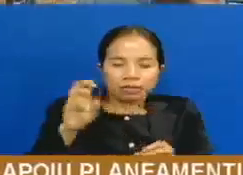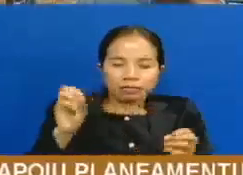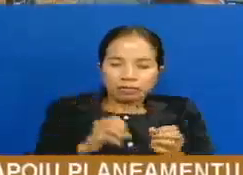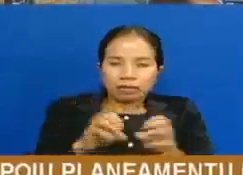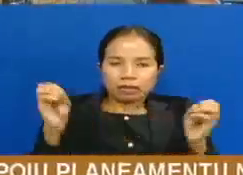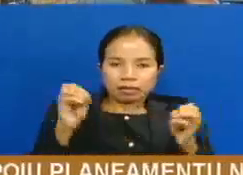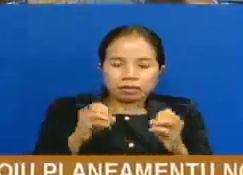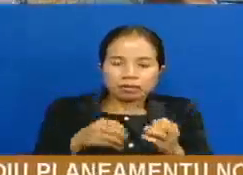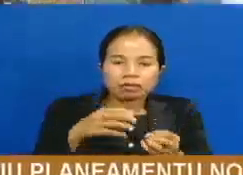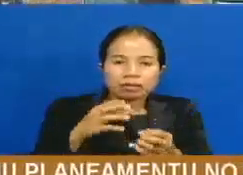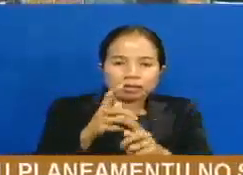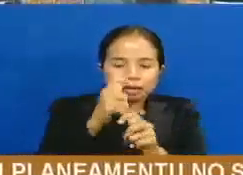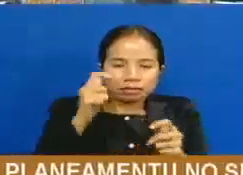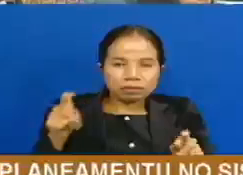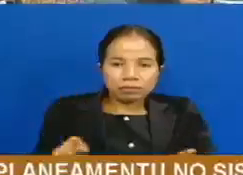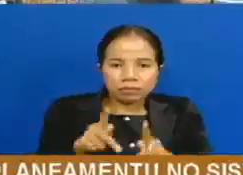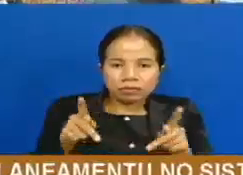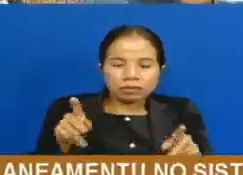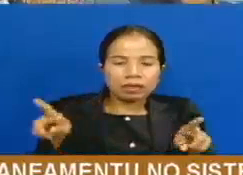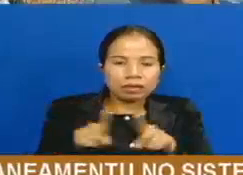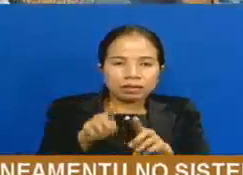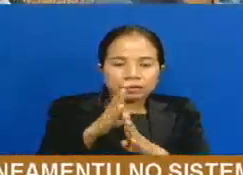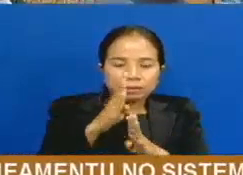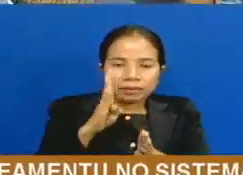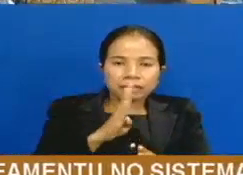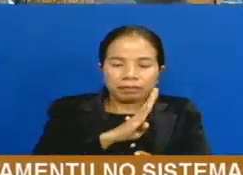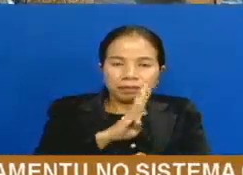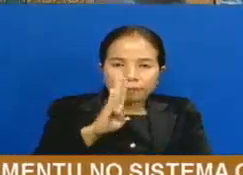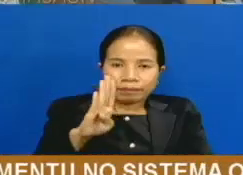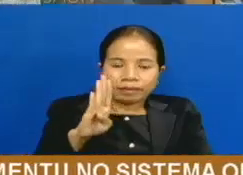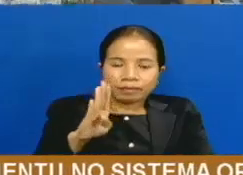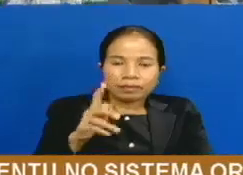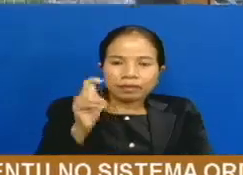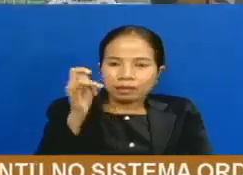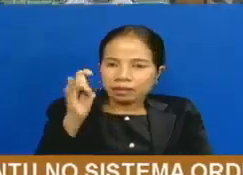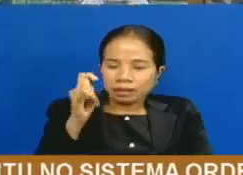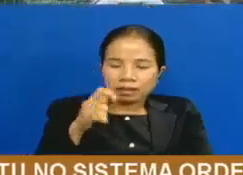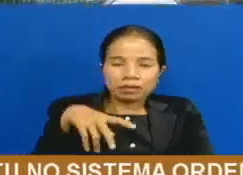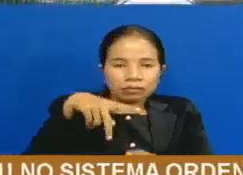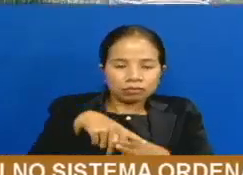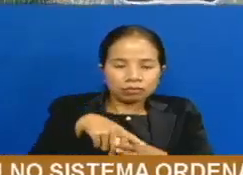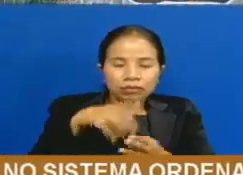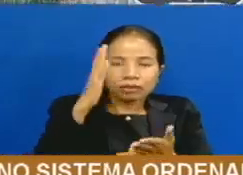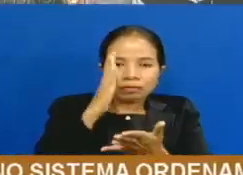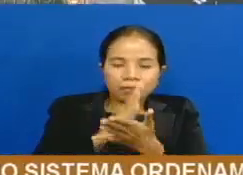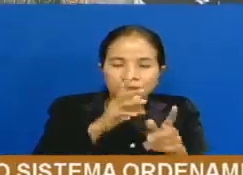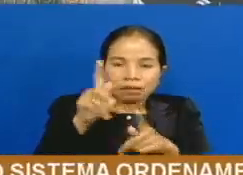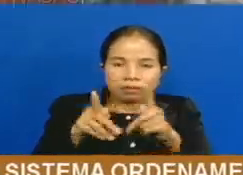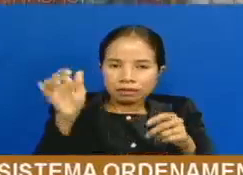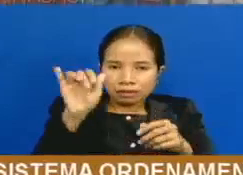atu acumula transporte publicu hanesan bis, microlet, no taxi, horitula no hatun pasazeru